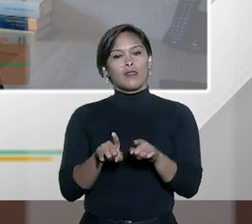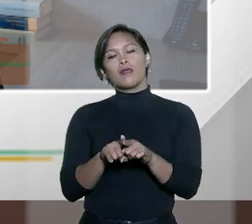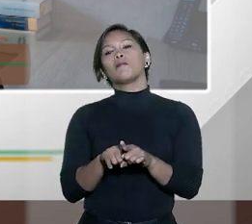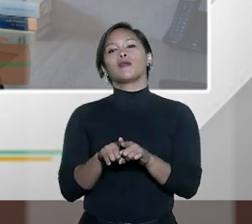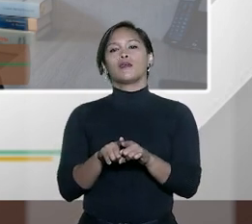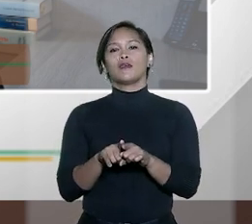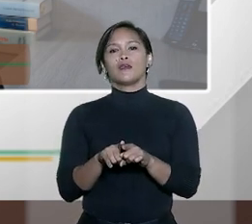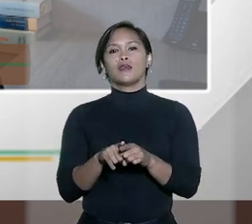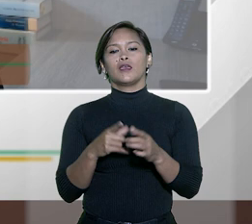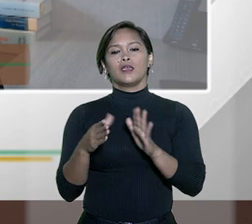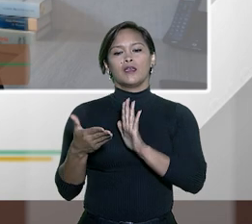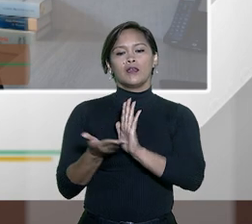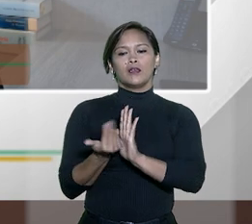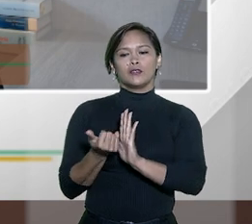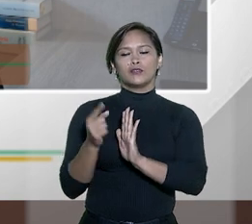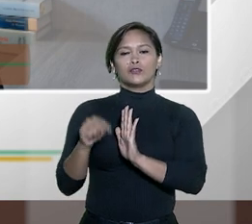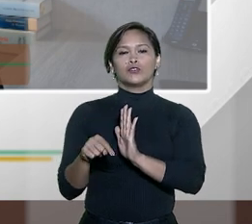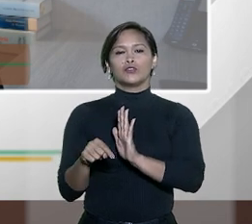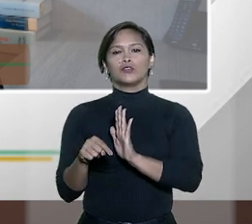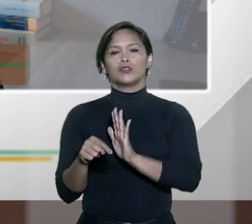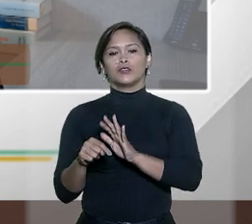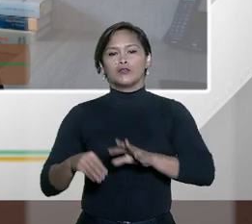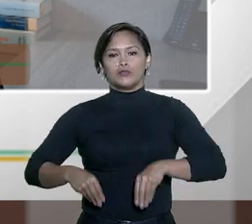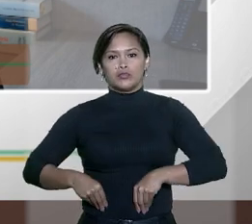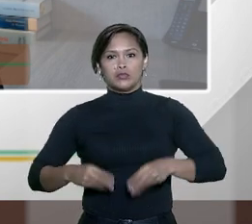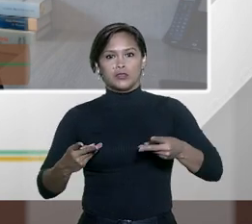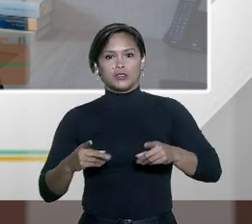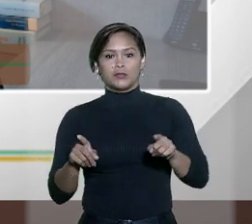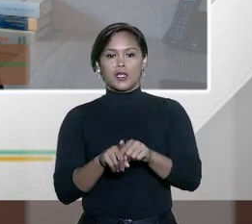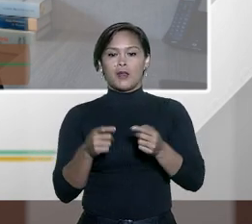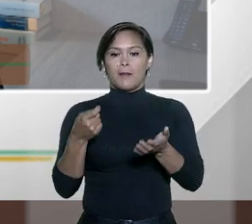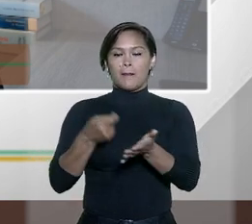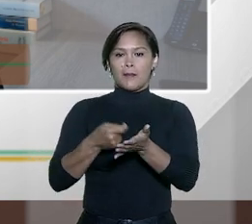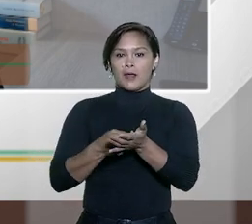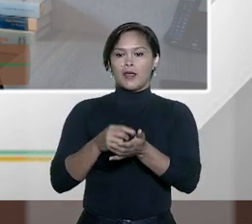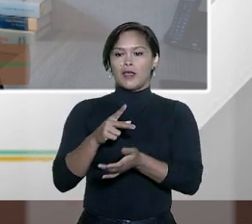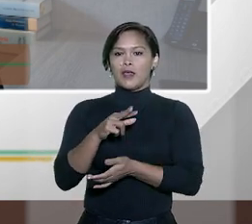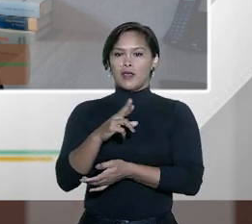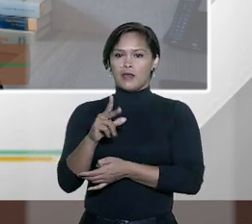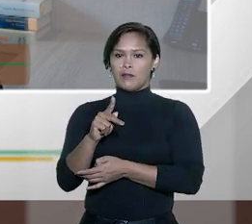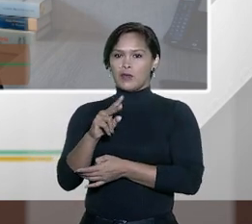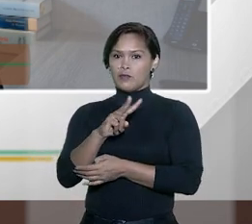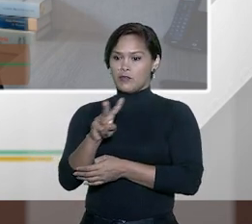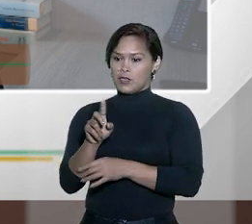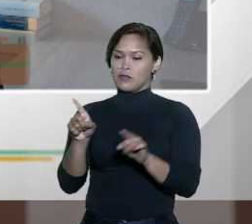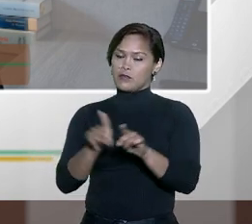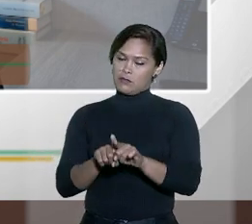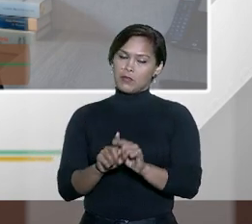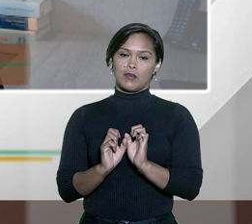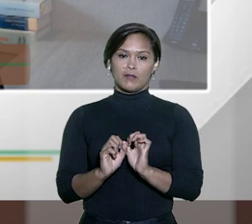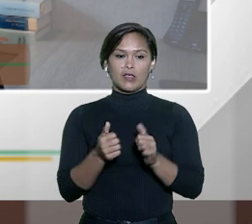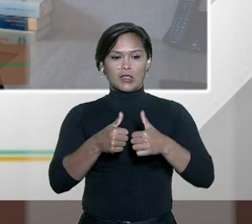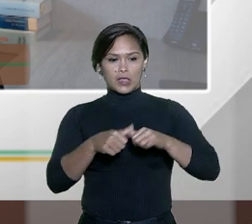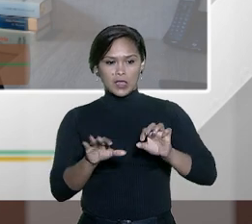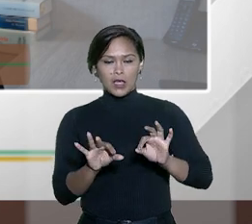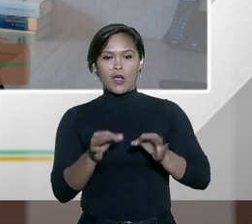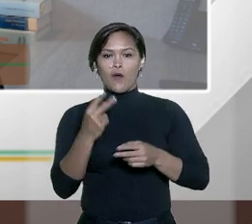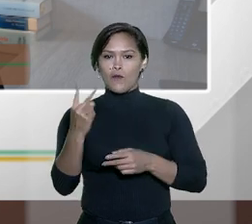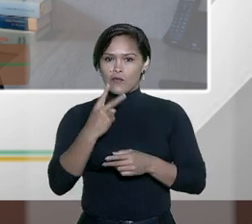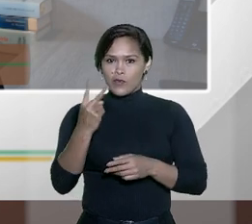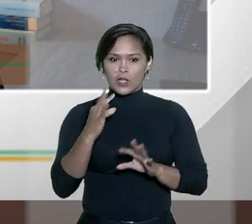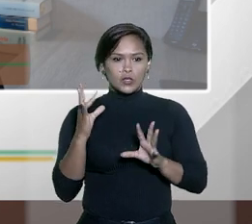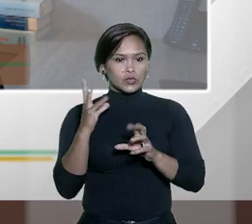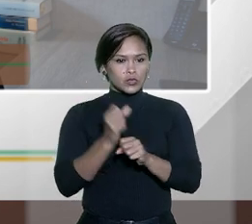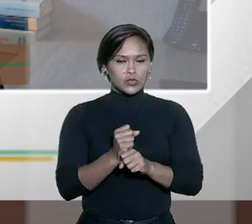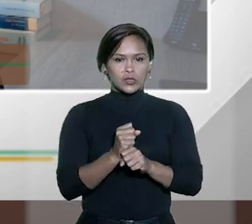se abater a previsão total de despesas para o pagamento de RPVs, né? Então, você tem um valor total